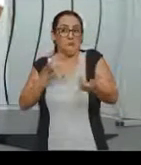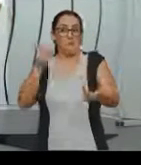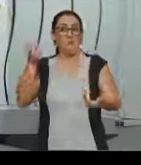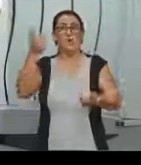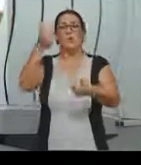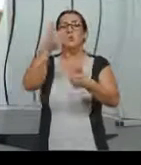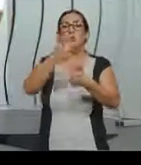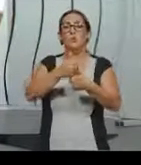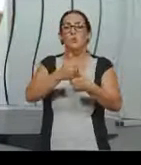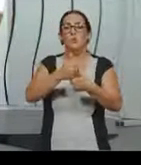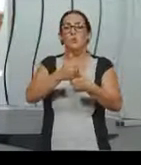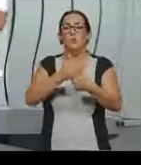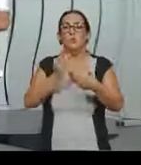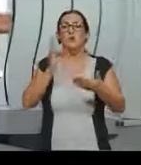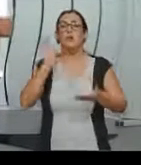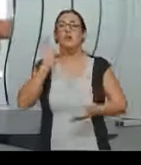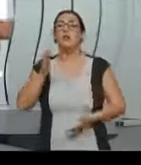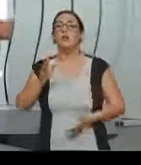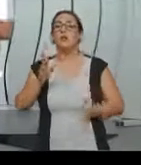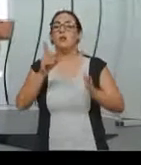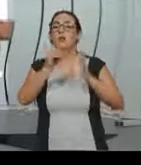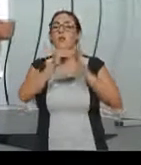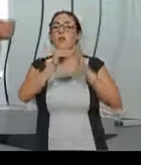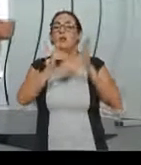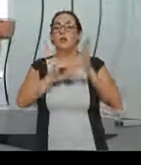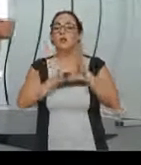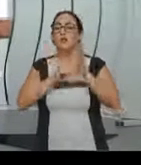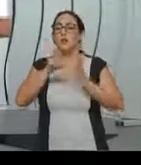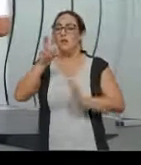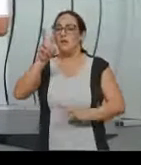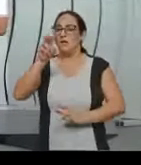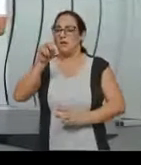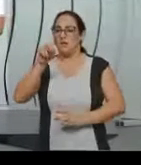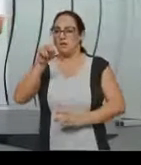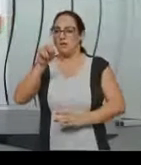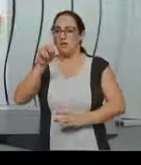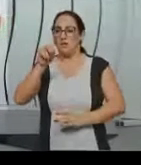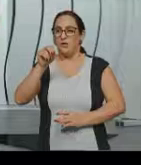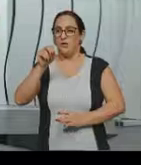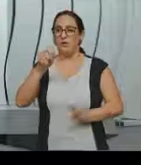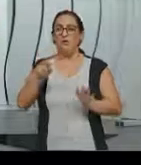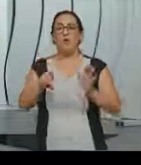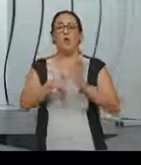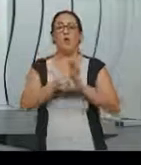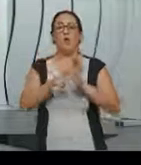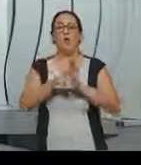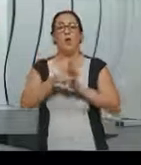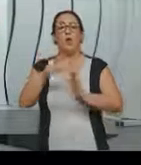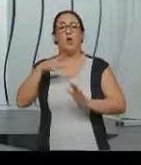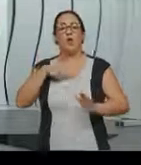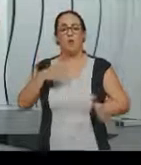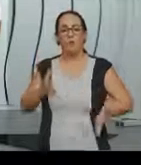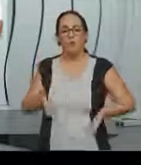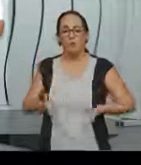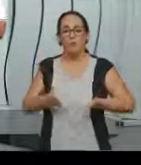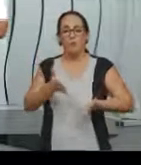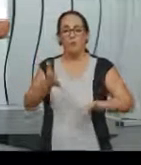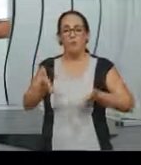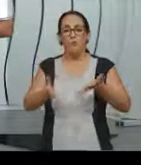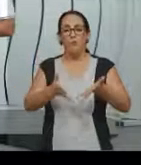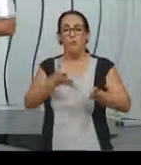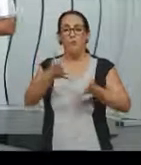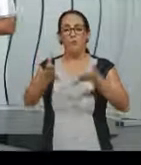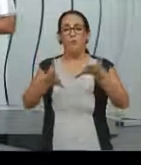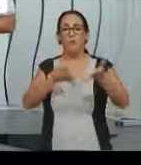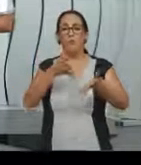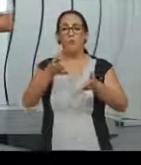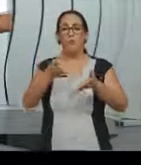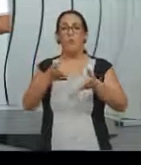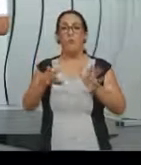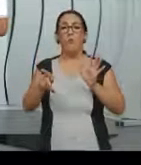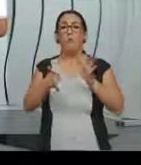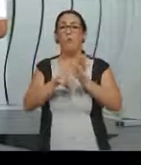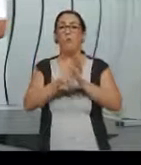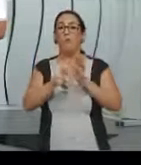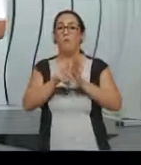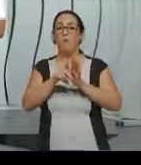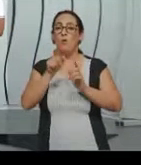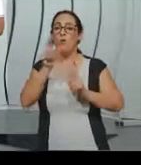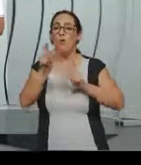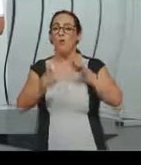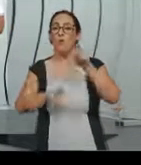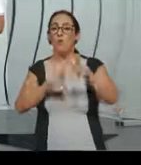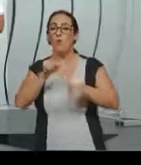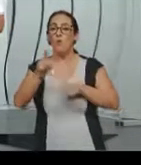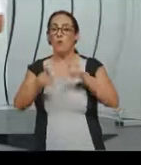1950, né, na década de 1950, houve um incentivo muito grande para o afluxo, para